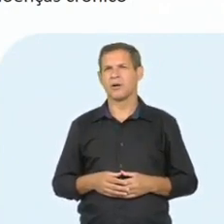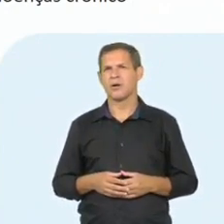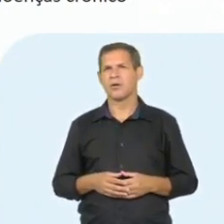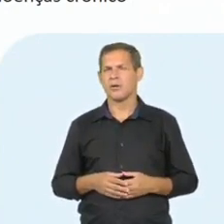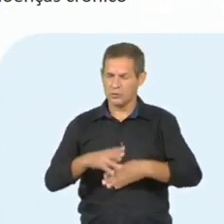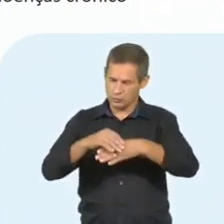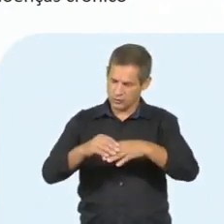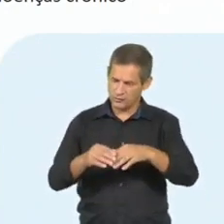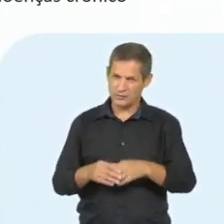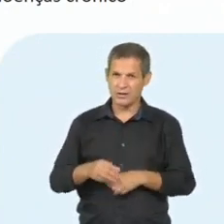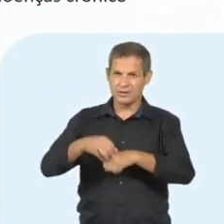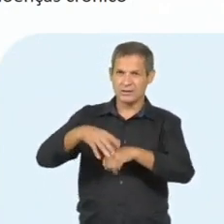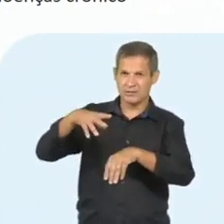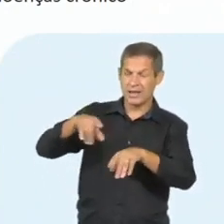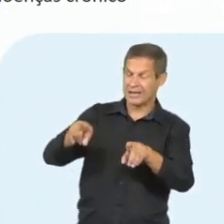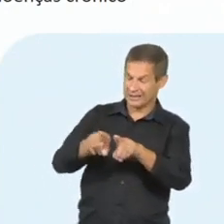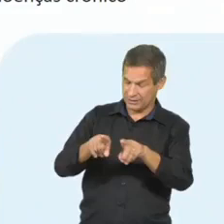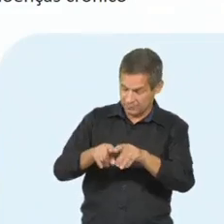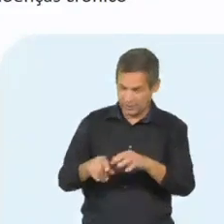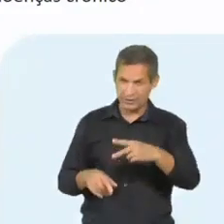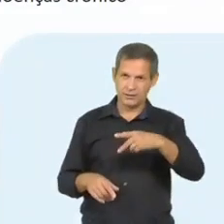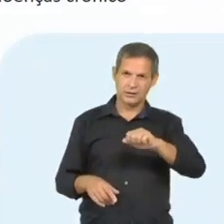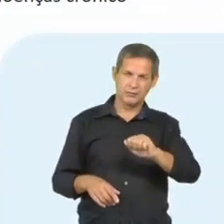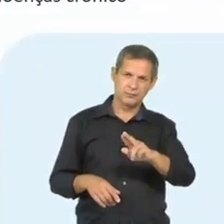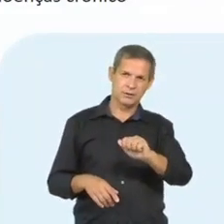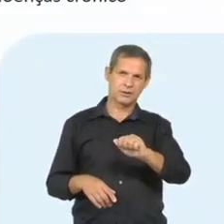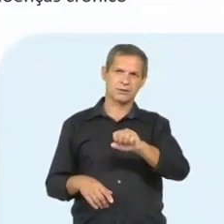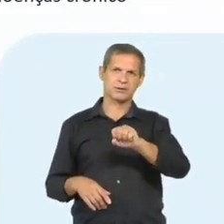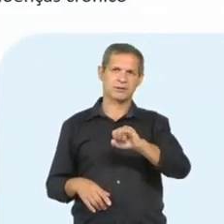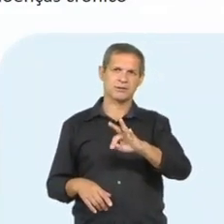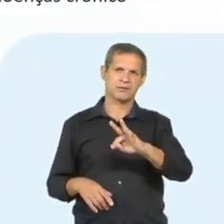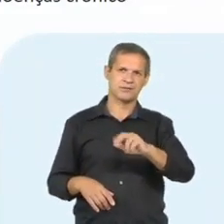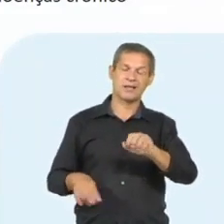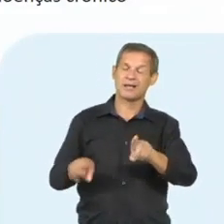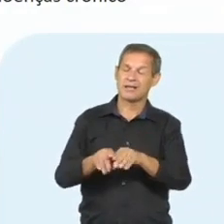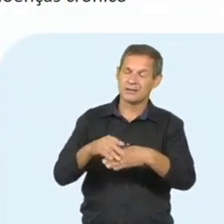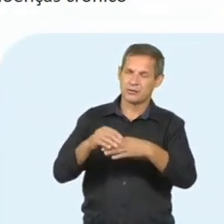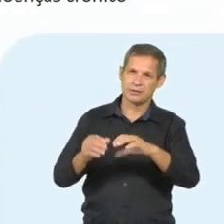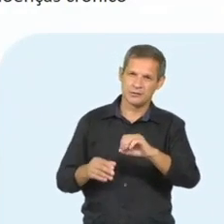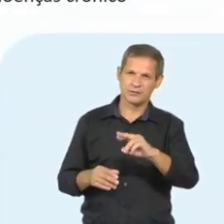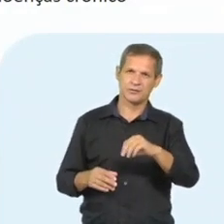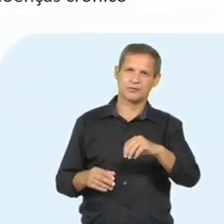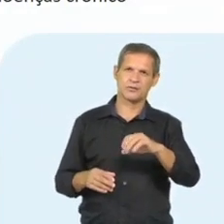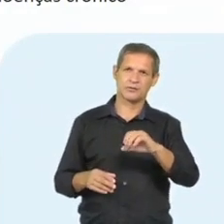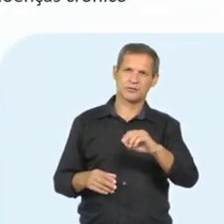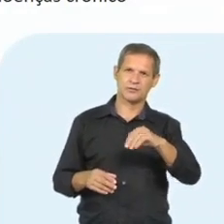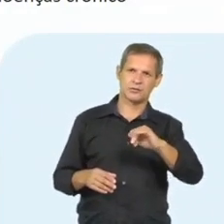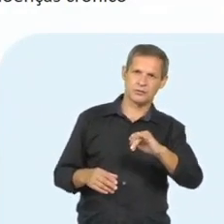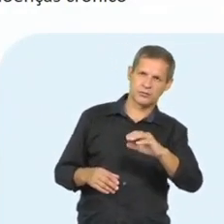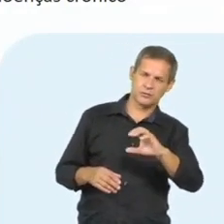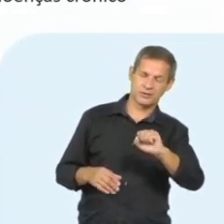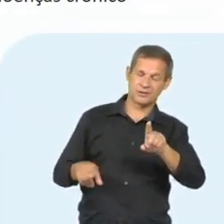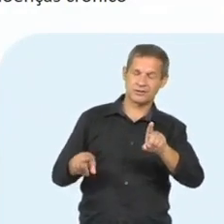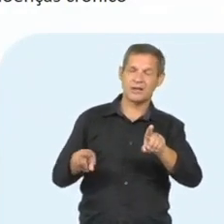doenças infecciosas e parasitárias e doenças crônico-degenerativas e agravos não infecciosos.